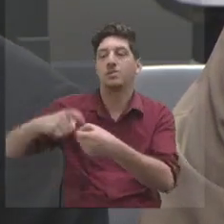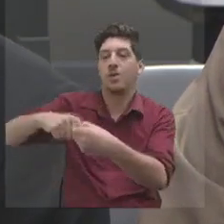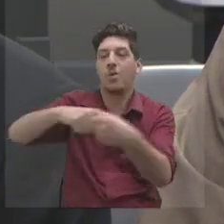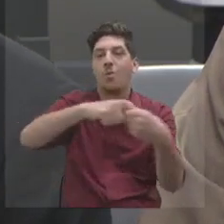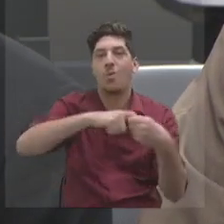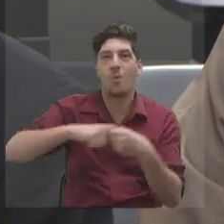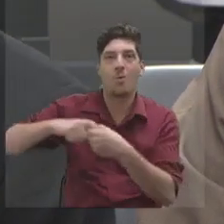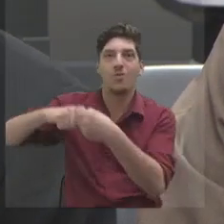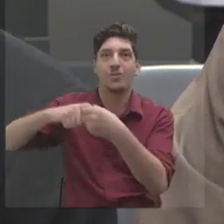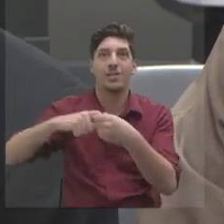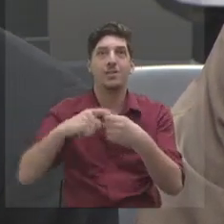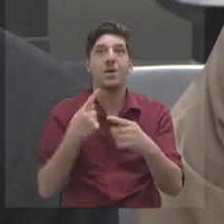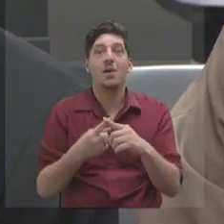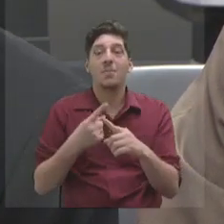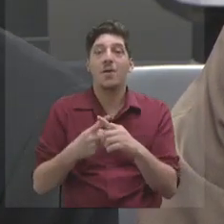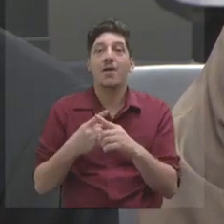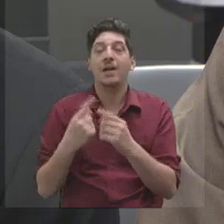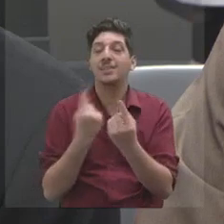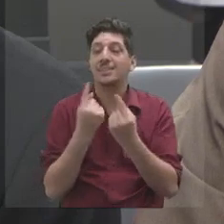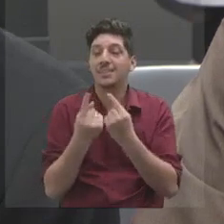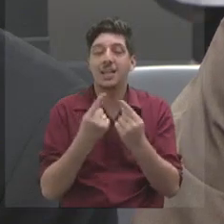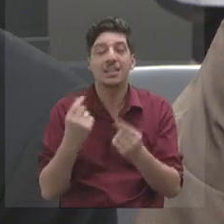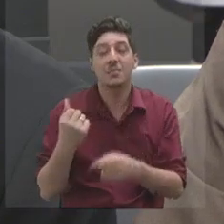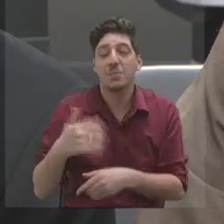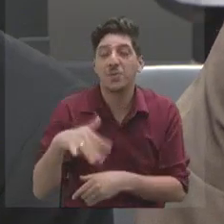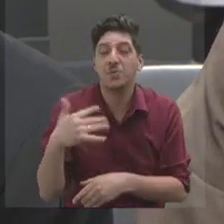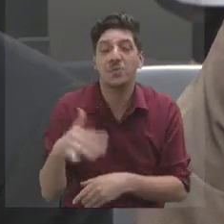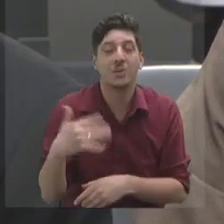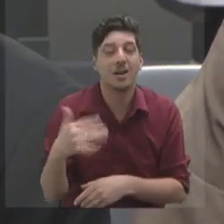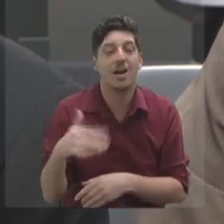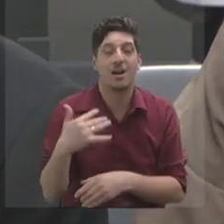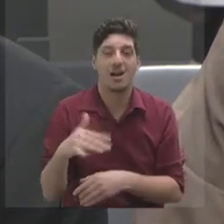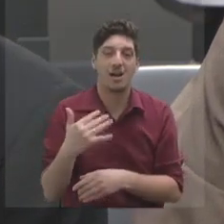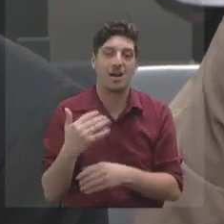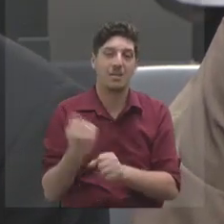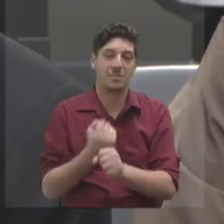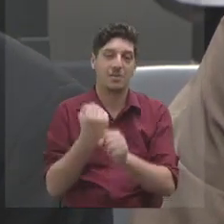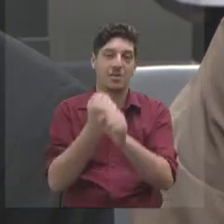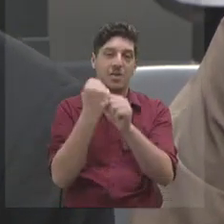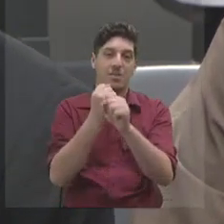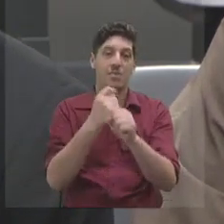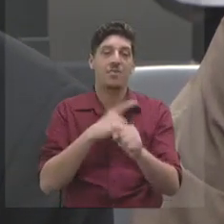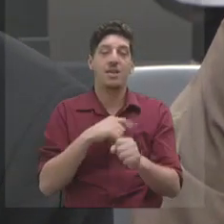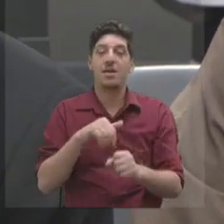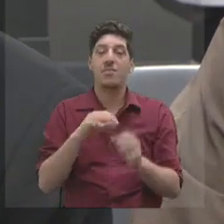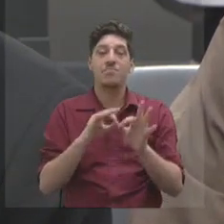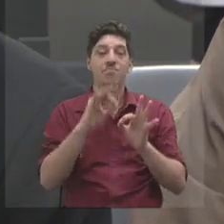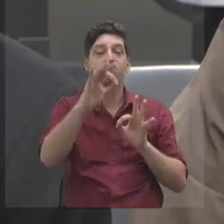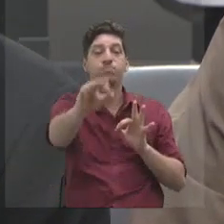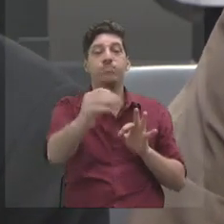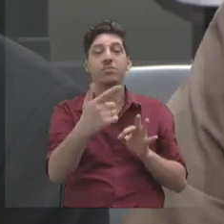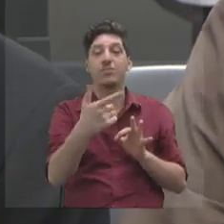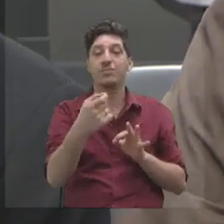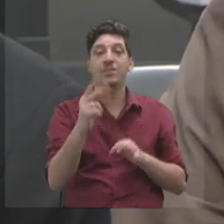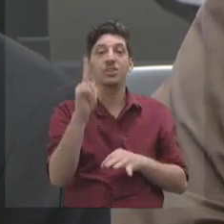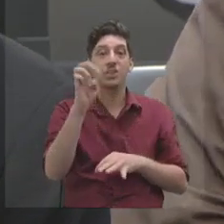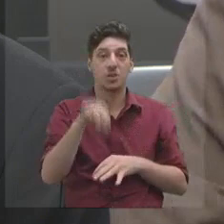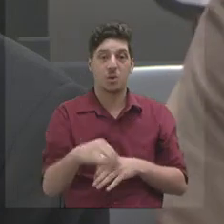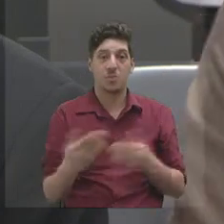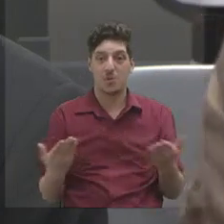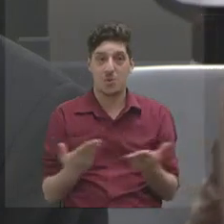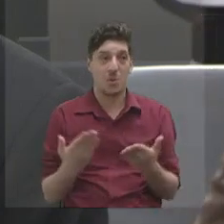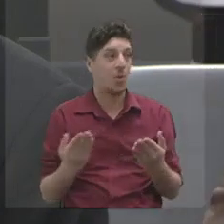estradas mais caras para se fazer obra né um trecho aí de mais e 20 Km Hoje o trânsito